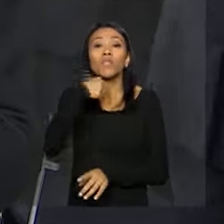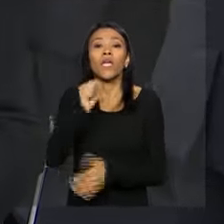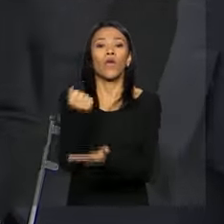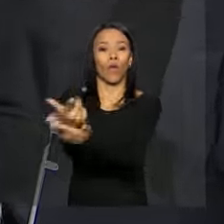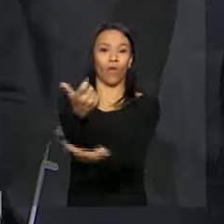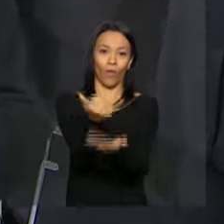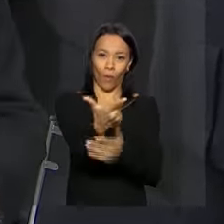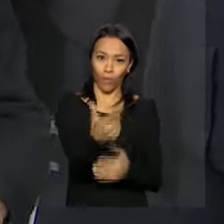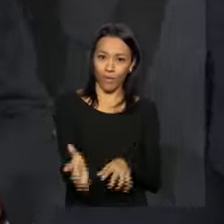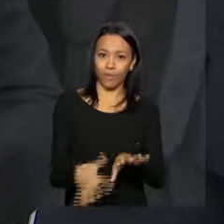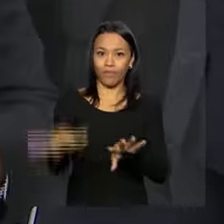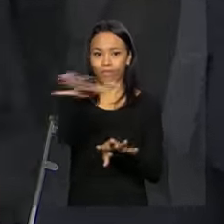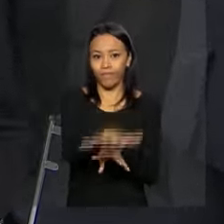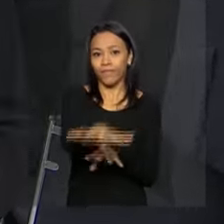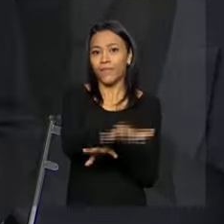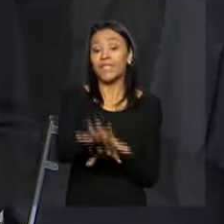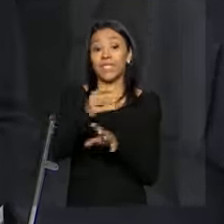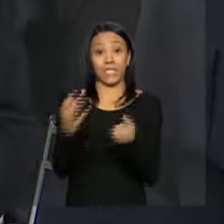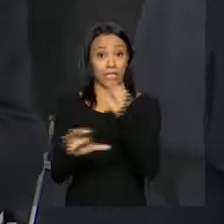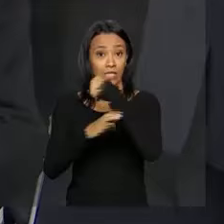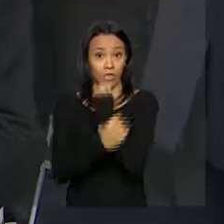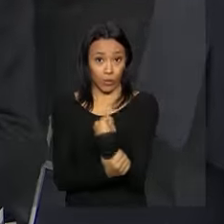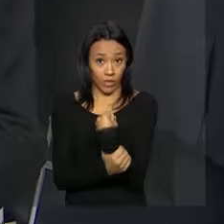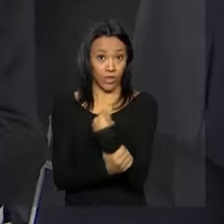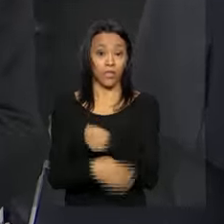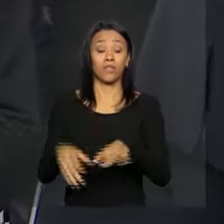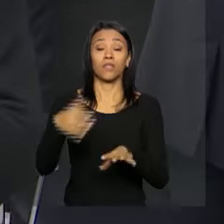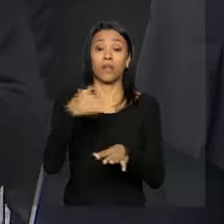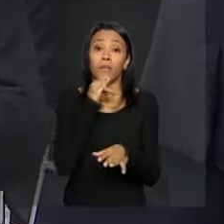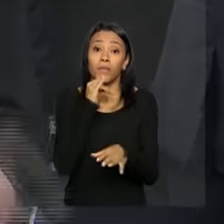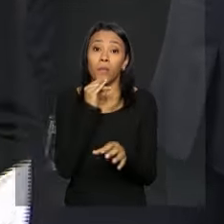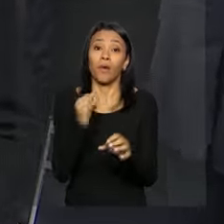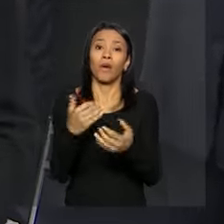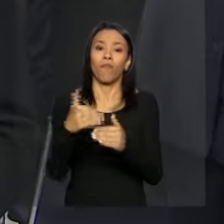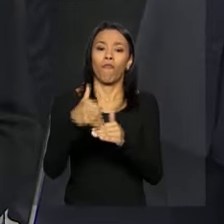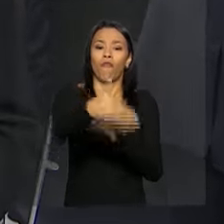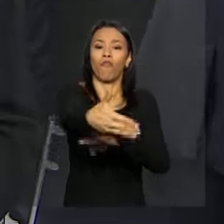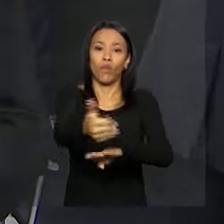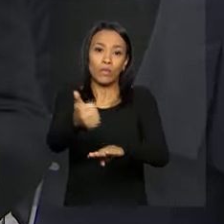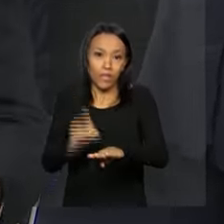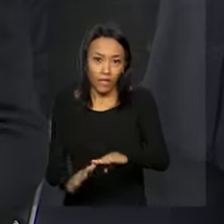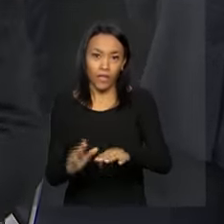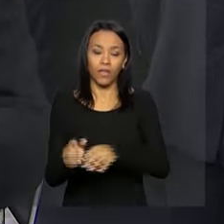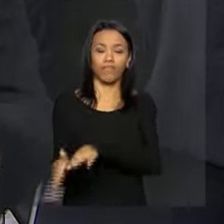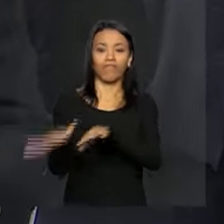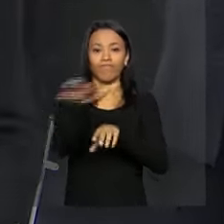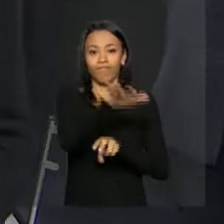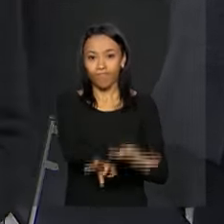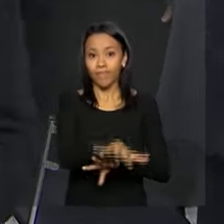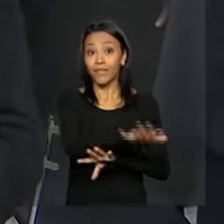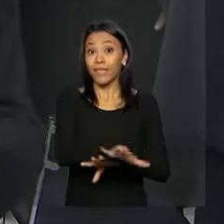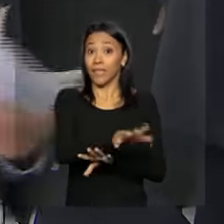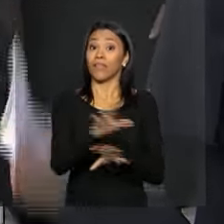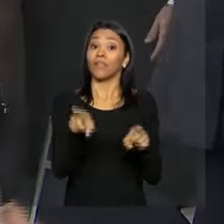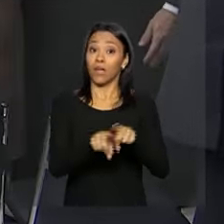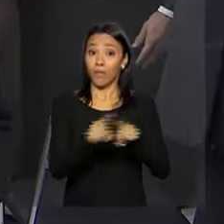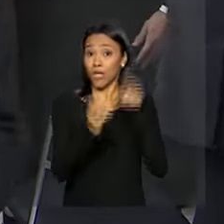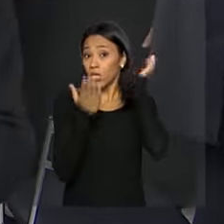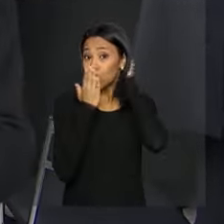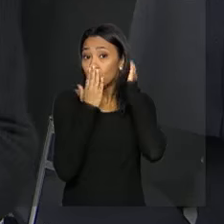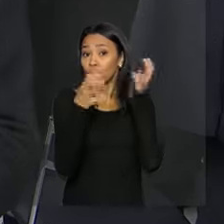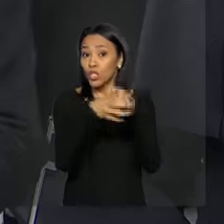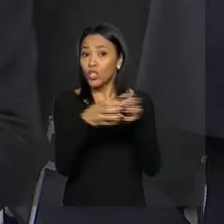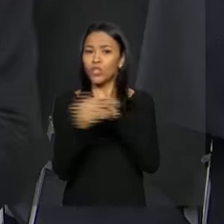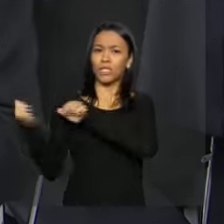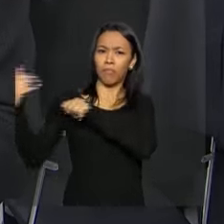consumidor, a questão da segurança e proteção de fronteiras, por exemplo, questões ligadas aos indígenas e à